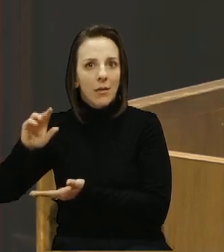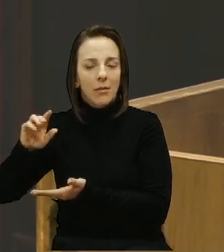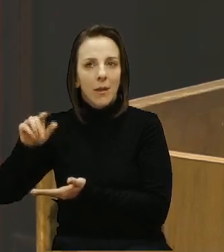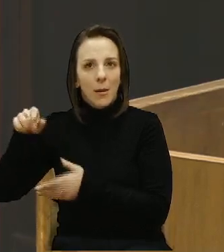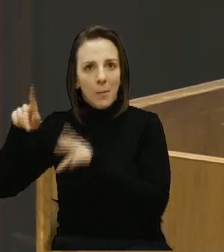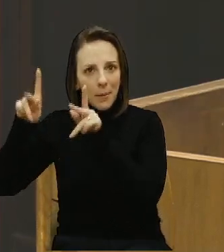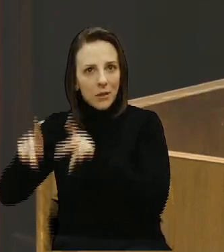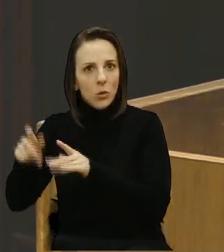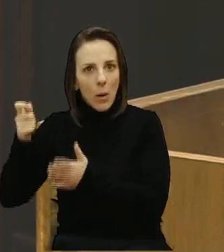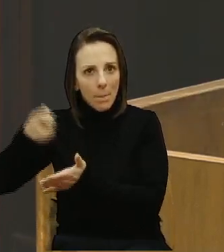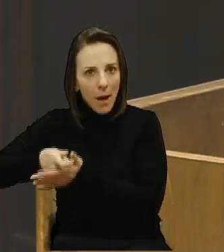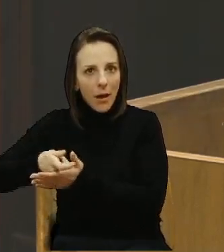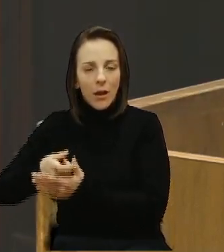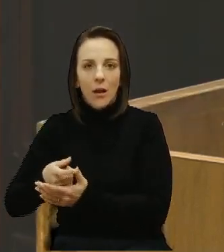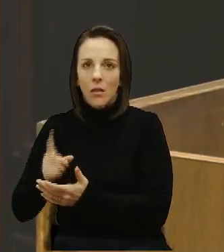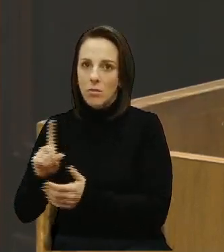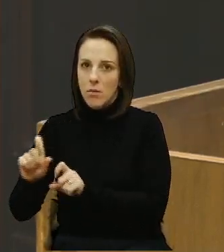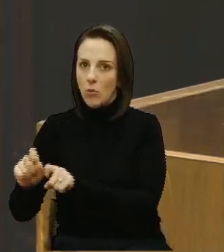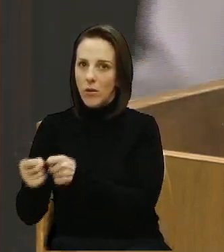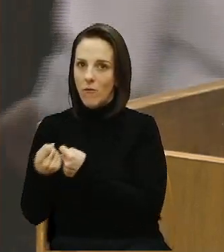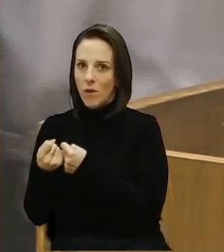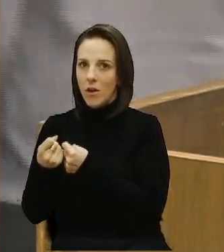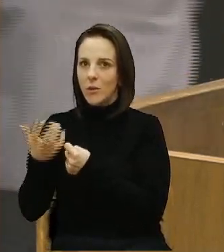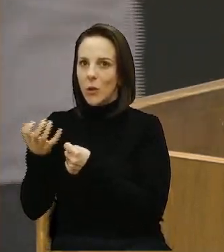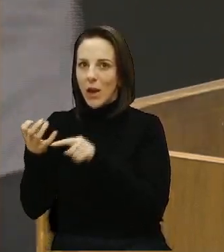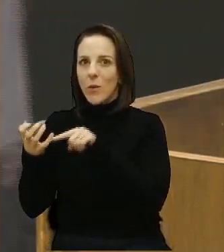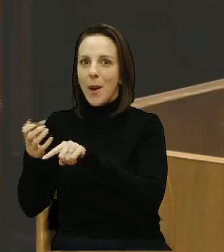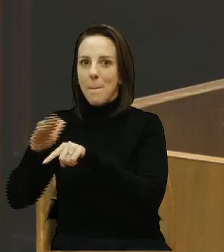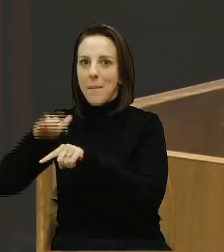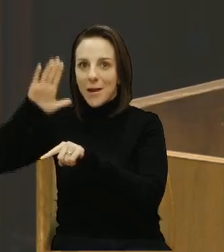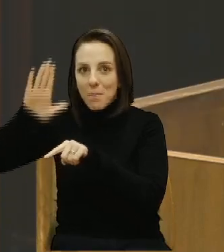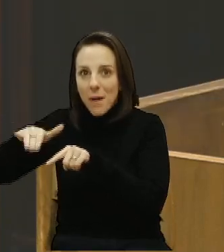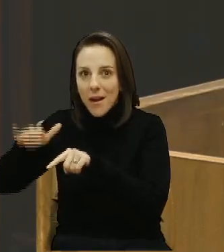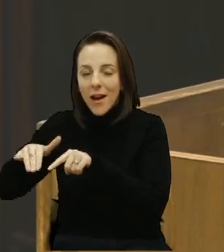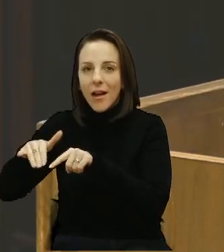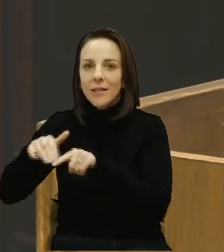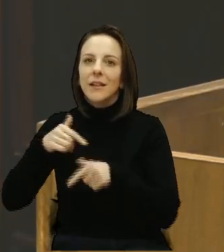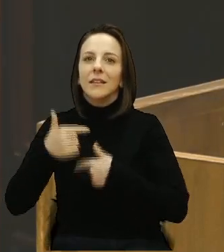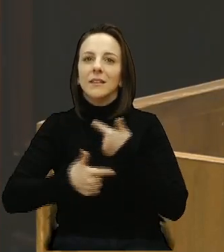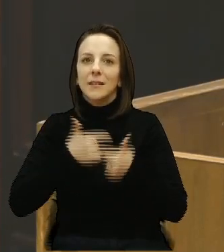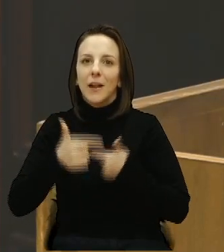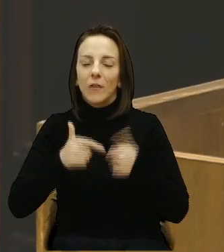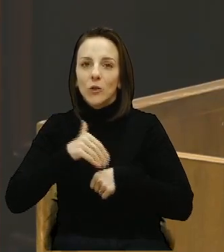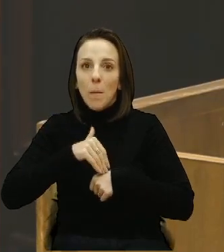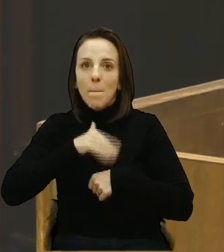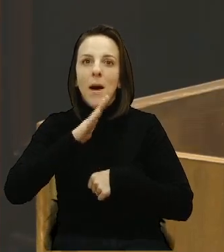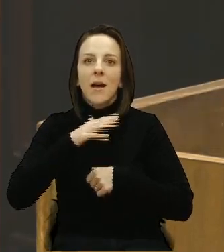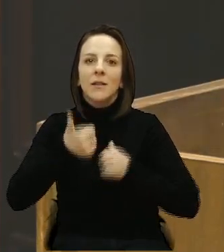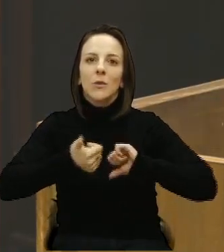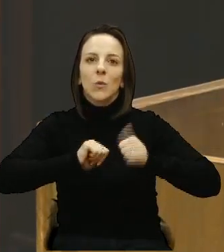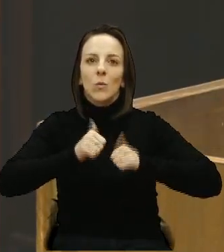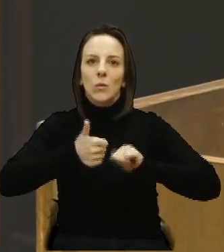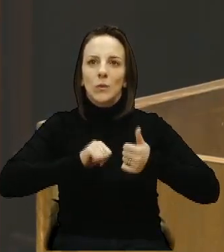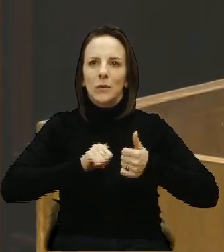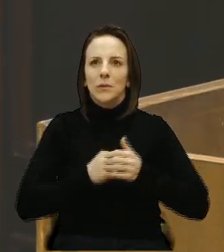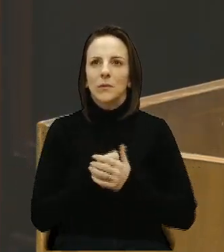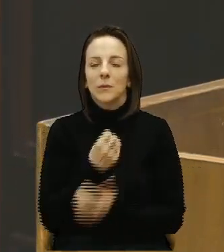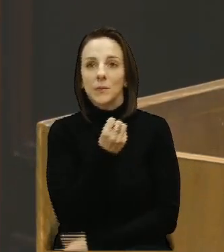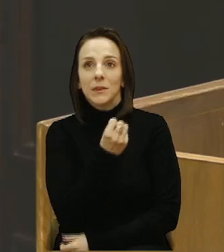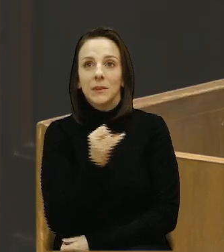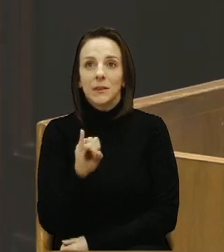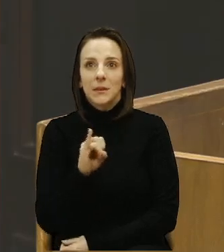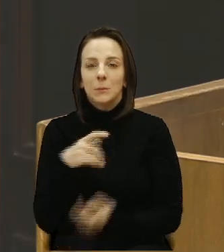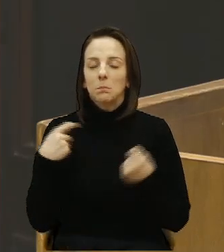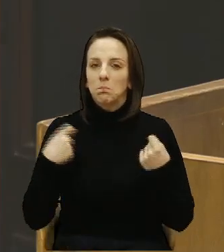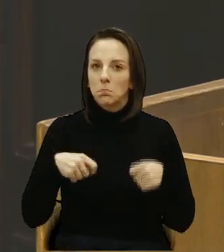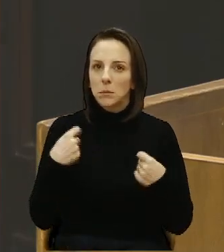que a tarifa seja mais barata, com um serviço de mais qualidade. E se for